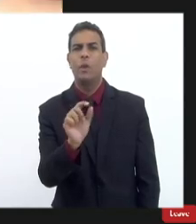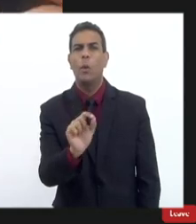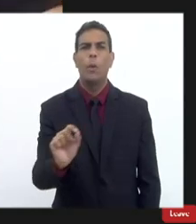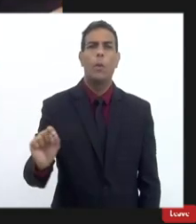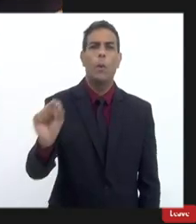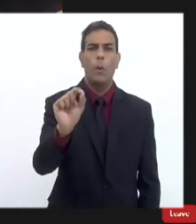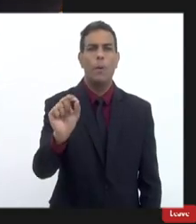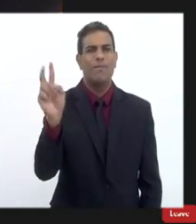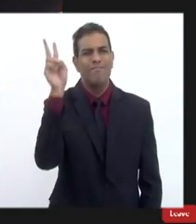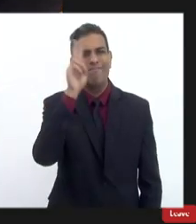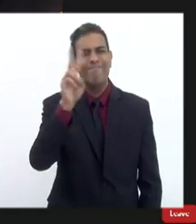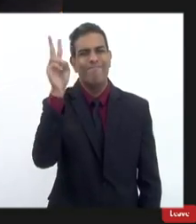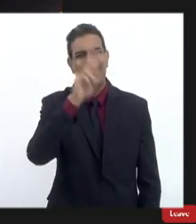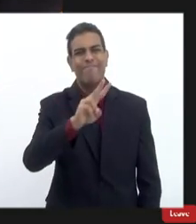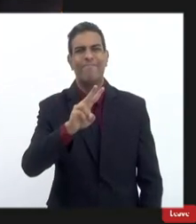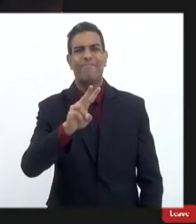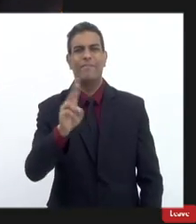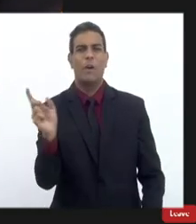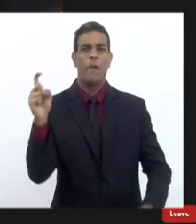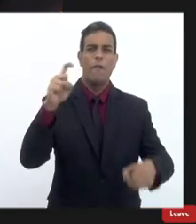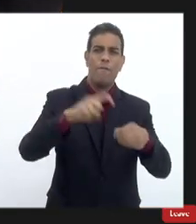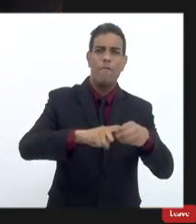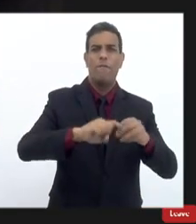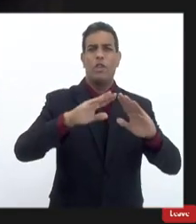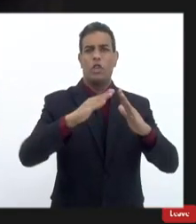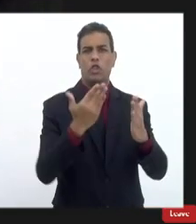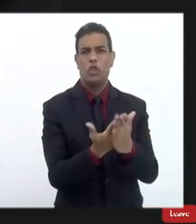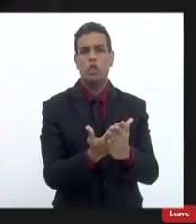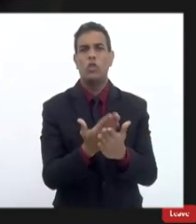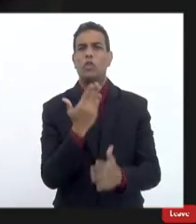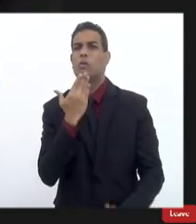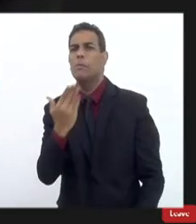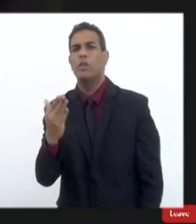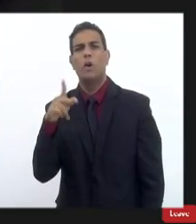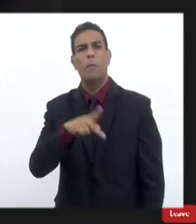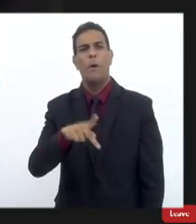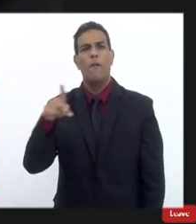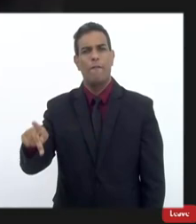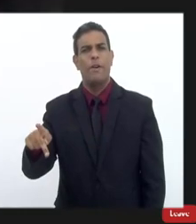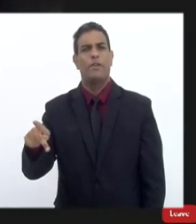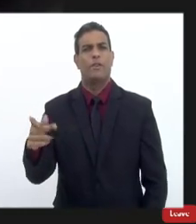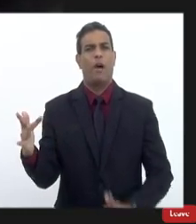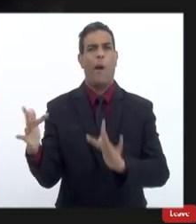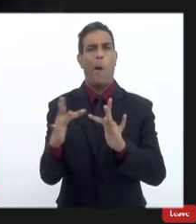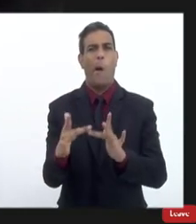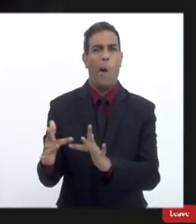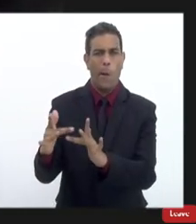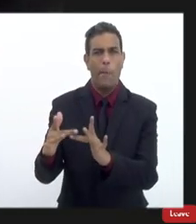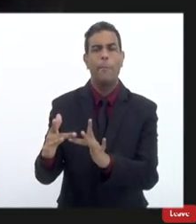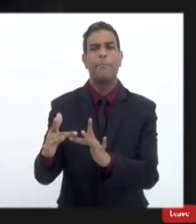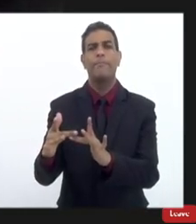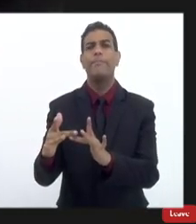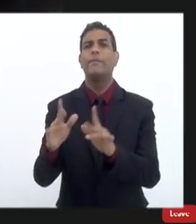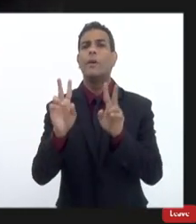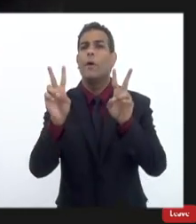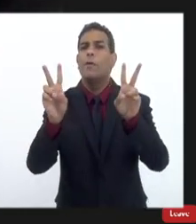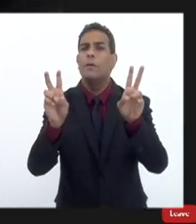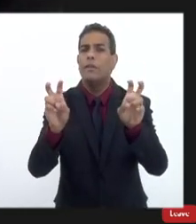questão da migração, e pedir a atenção especial da professora Joilza. A gente vem tentando um contato com ela e não acabou não conseguindo, que diz